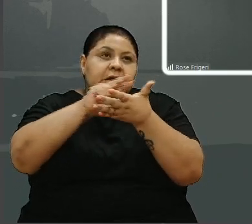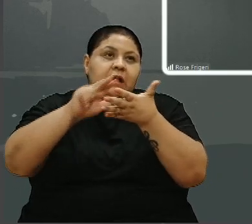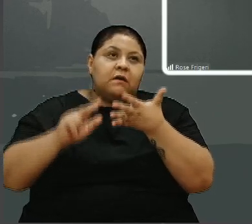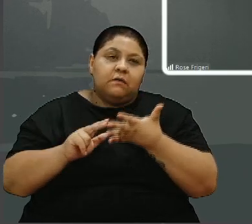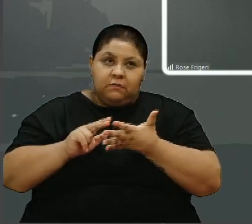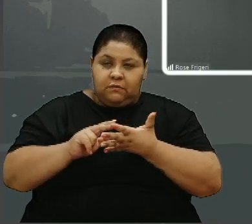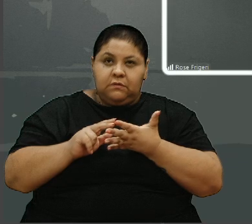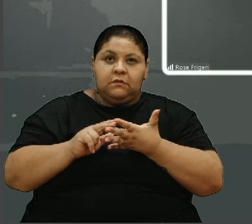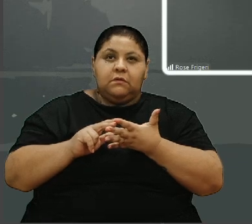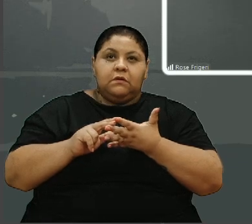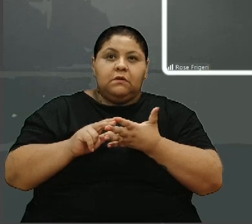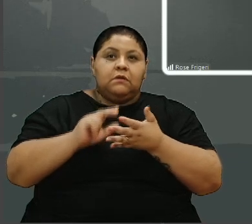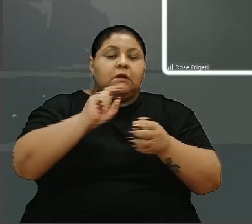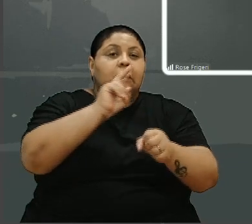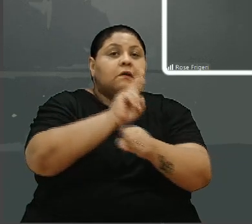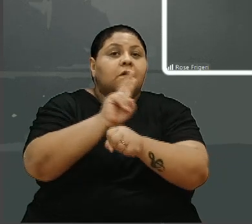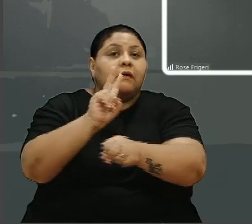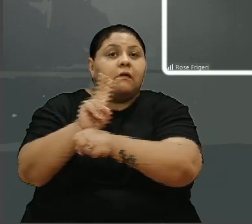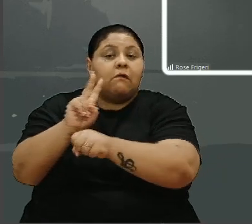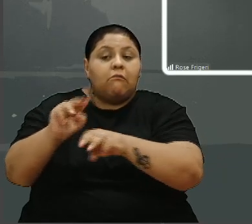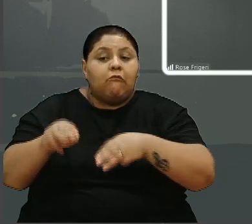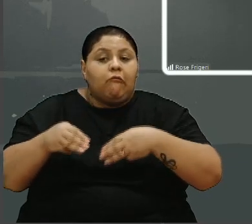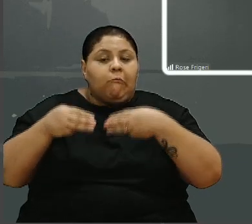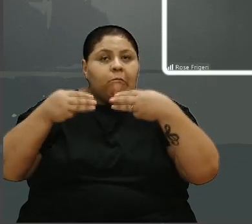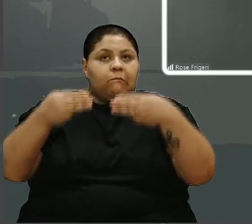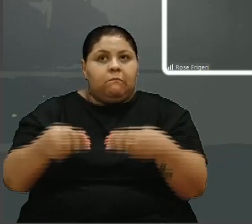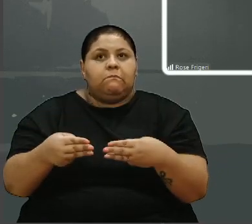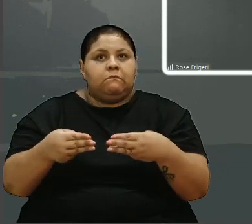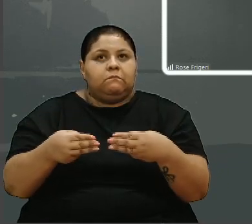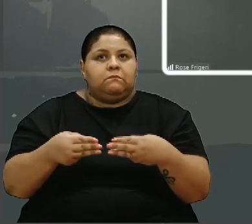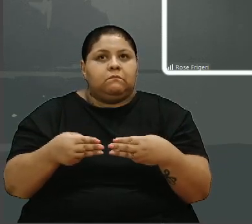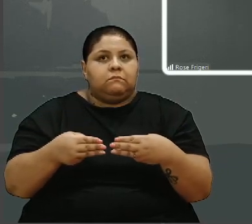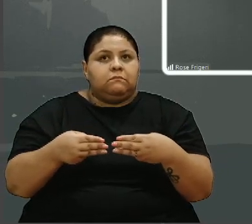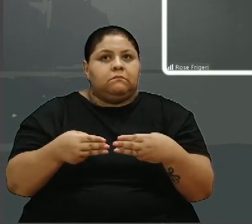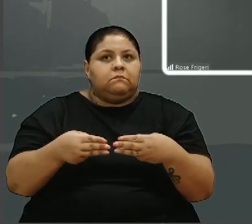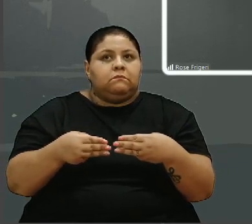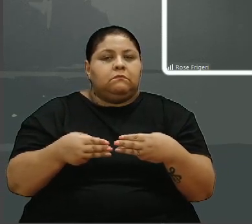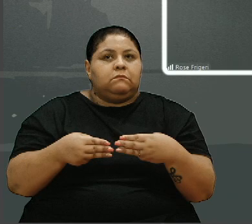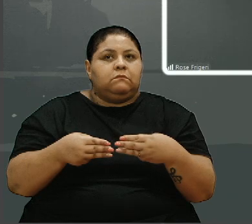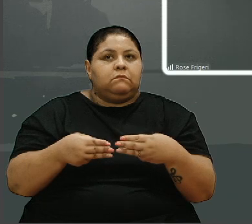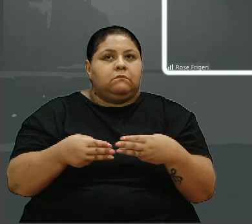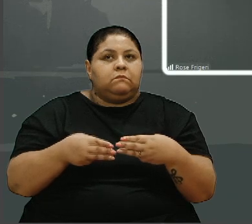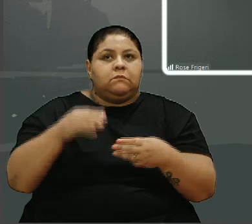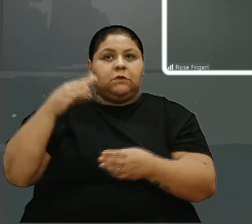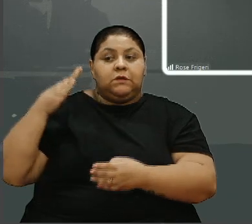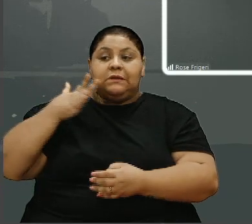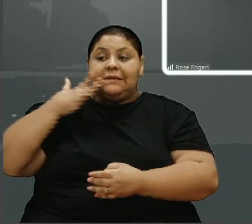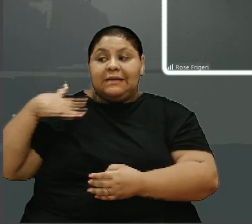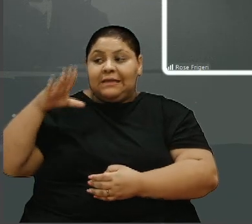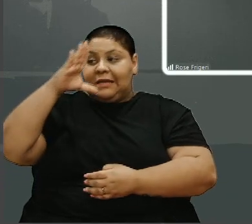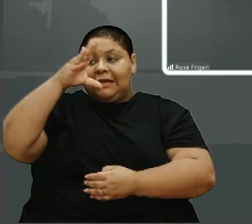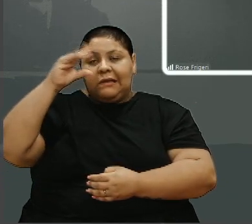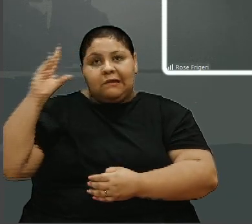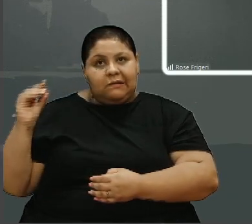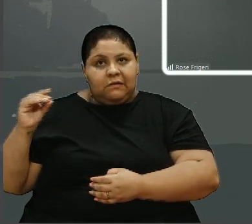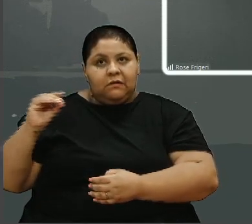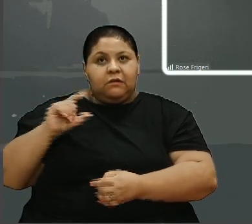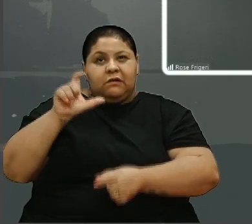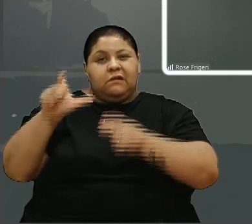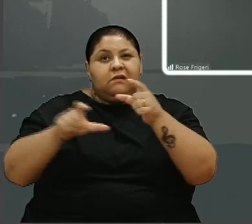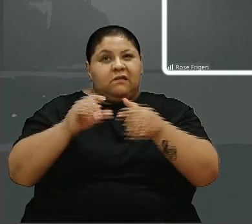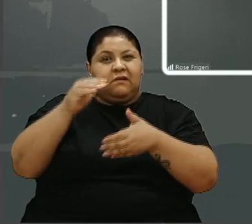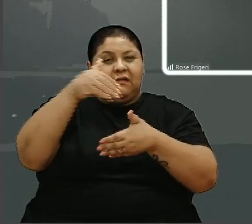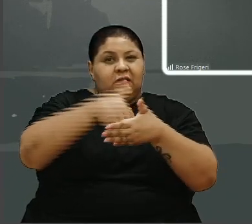coisas preventivas. Essa moção do Conselho Nacional da Criança e do Adolescente fala. Então, as pessoas estão